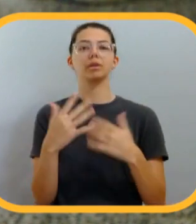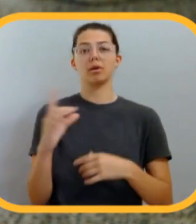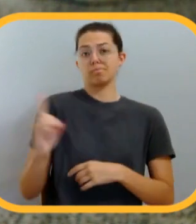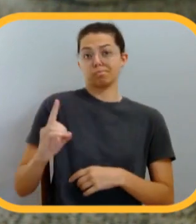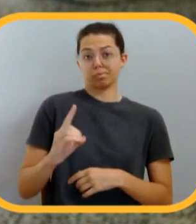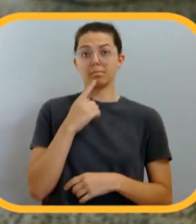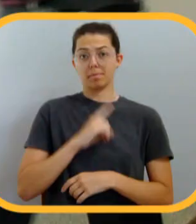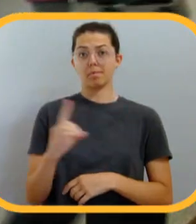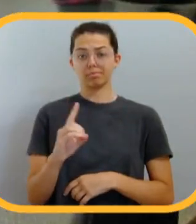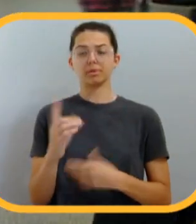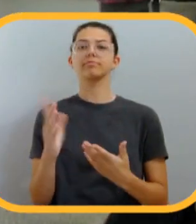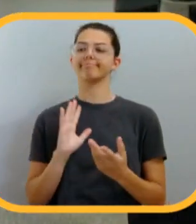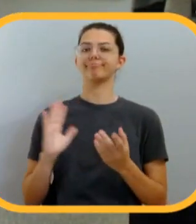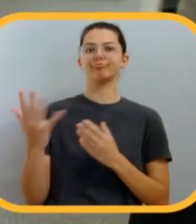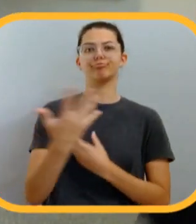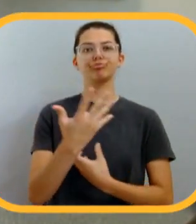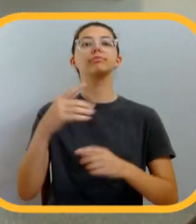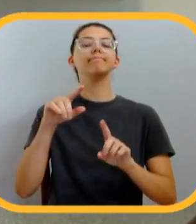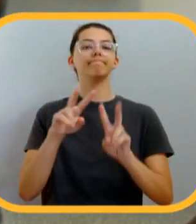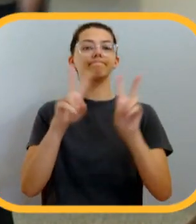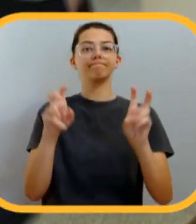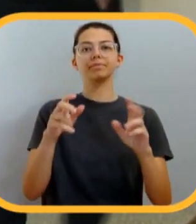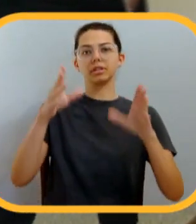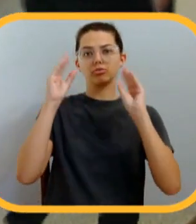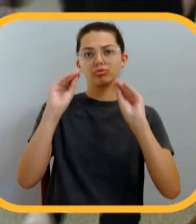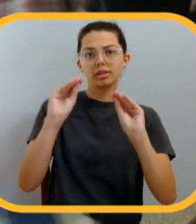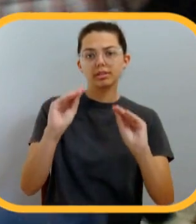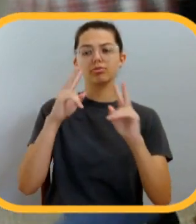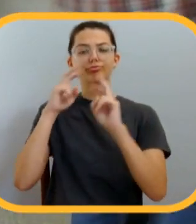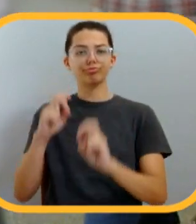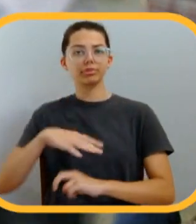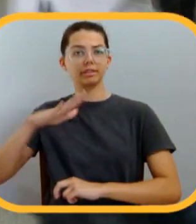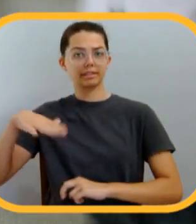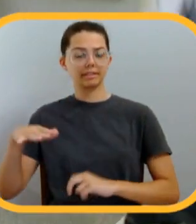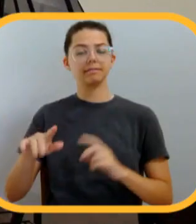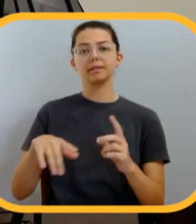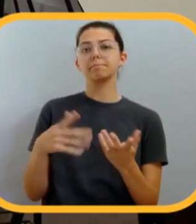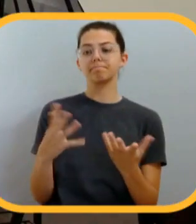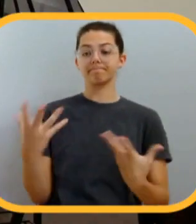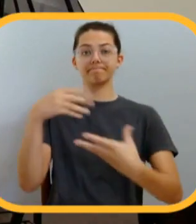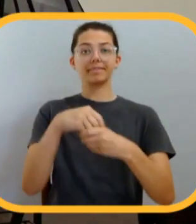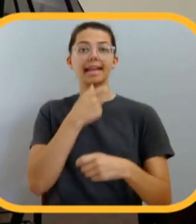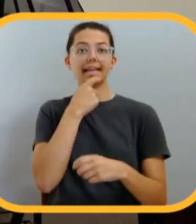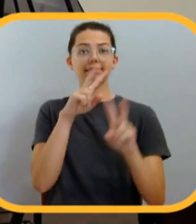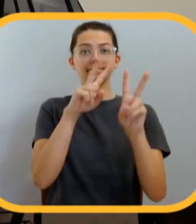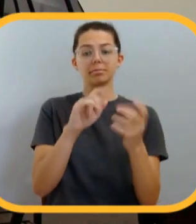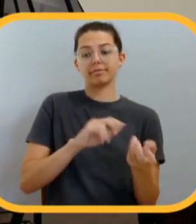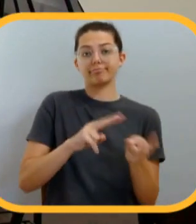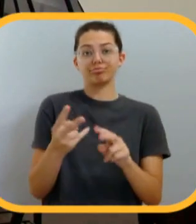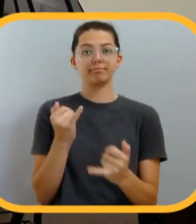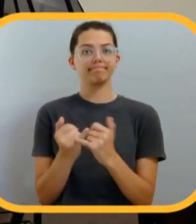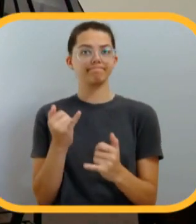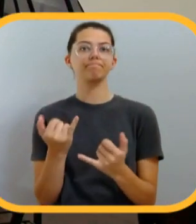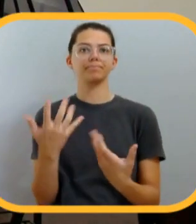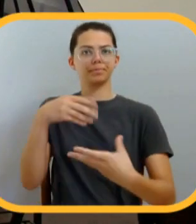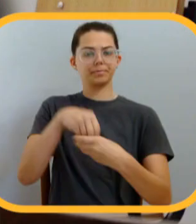GILM, procura juntar à volta da mesa agentes da educação ou da investigação científica que se interessam pela temática transição